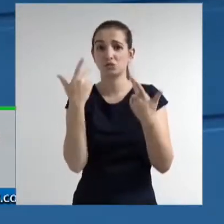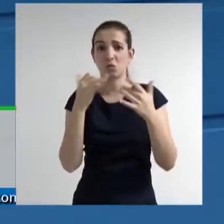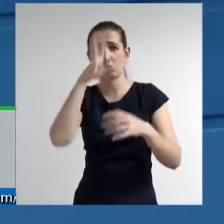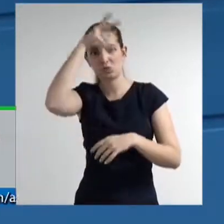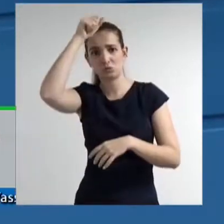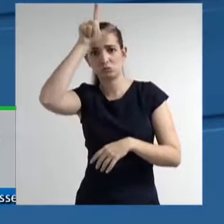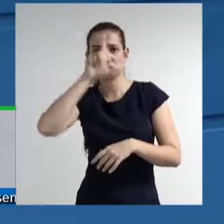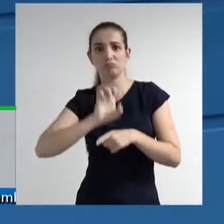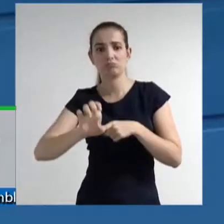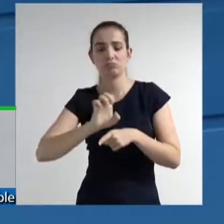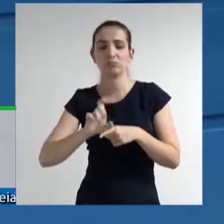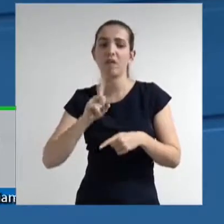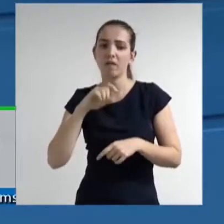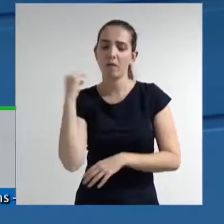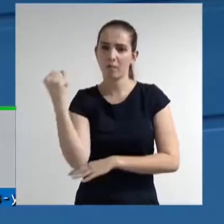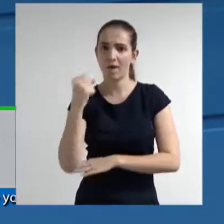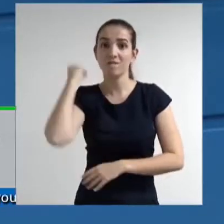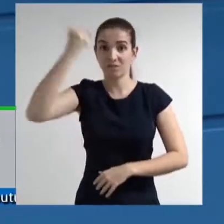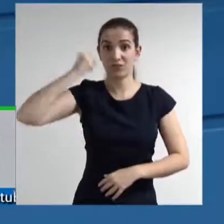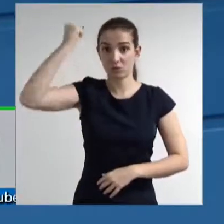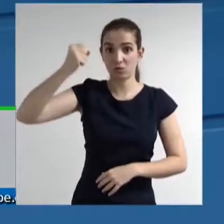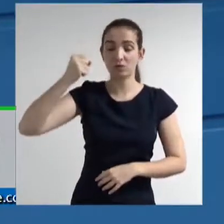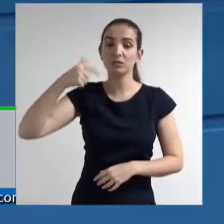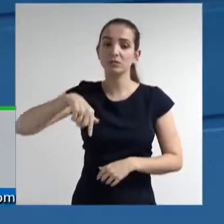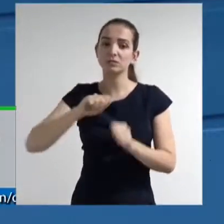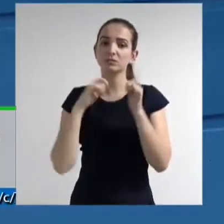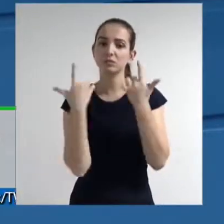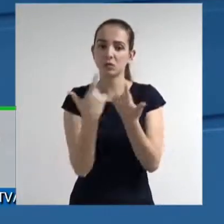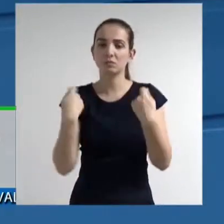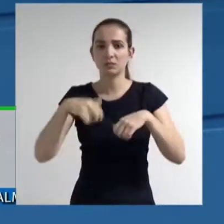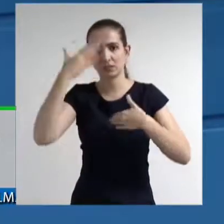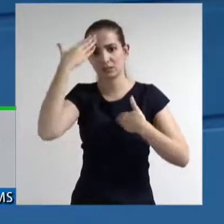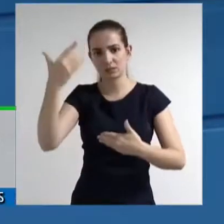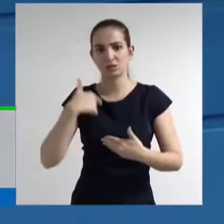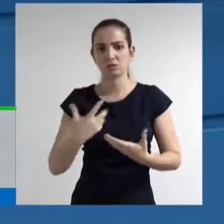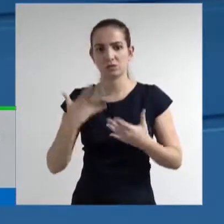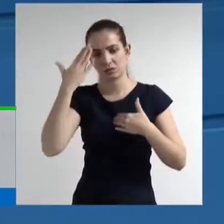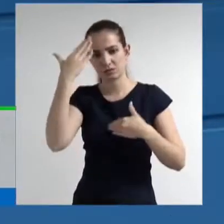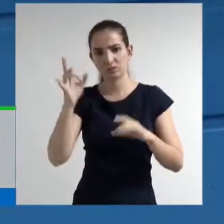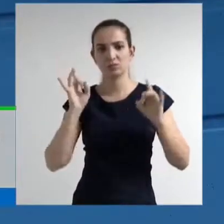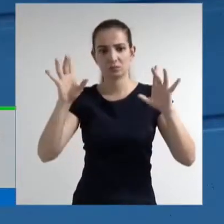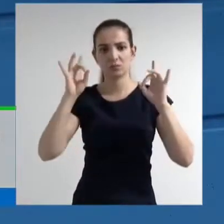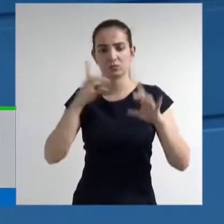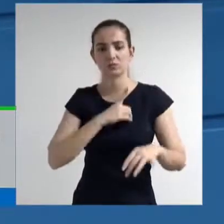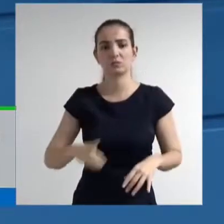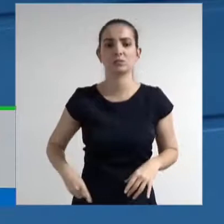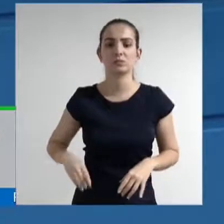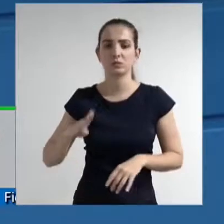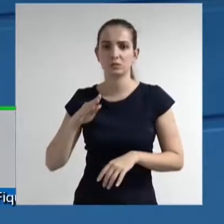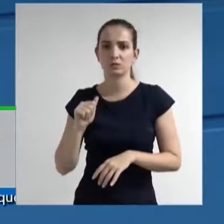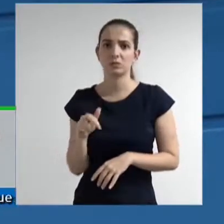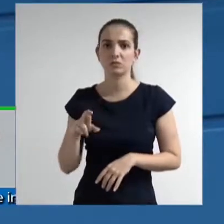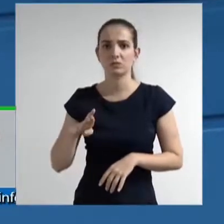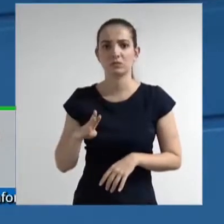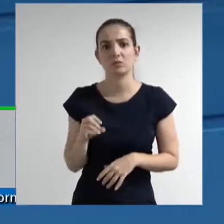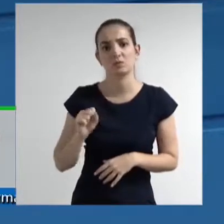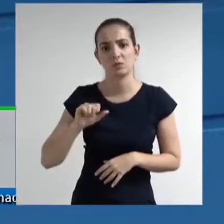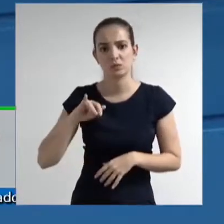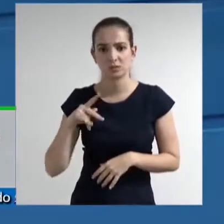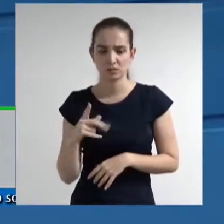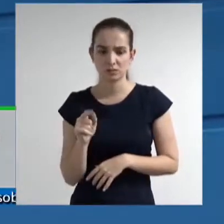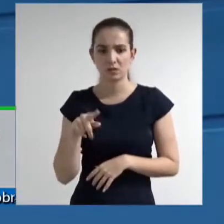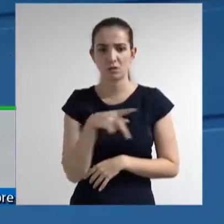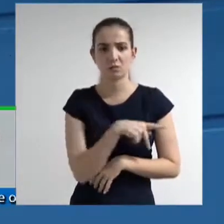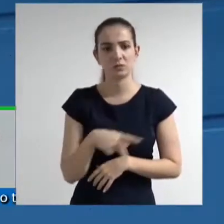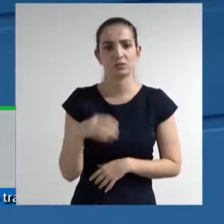essa é uma vitória, e essa casa, e aqui a gente precisa agradecer. Quero agradecer em especial ao deputado Barbosinha, que é o presidente da CCJ, que